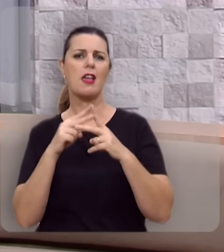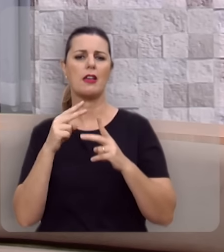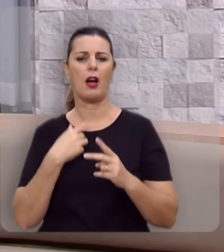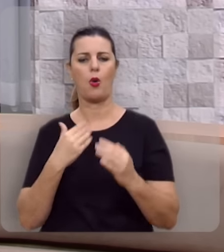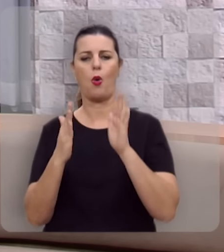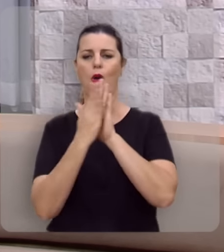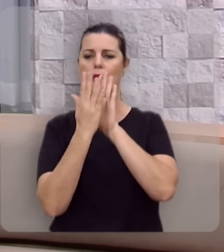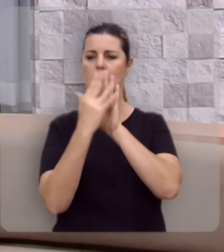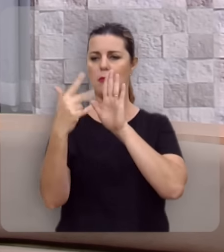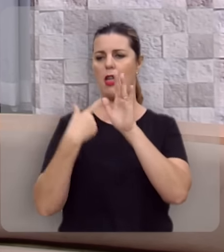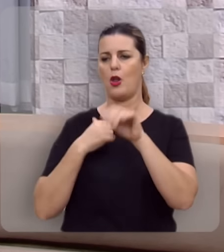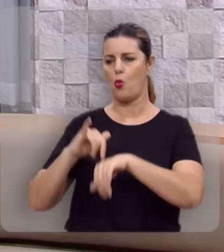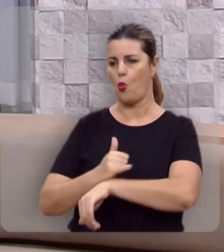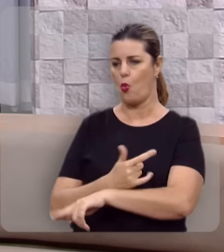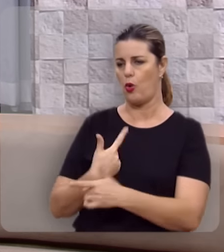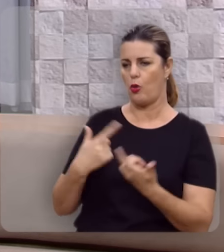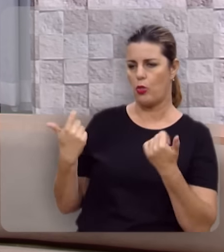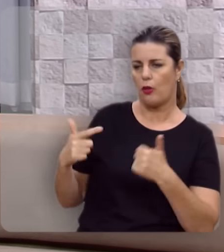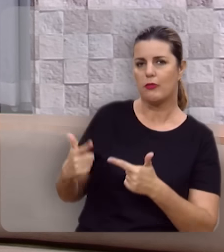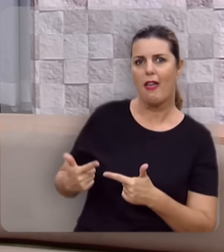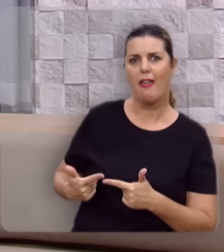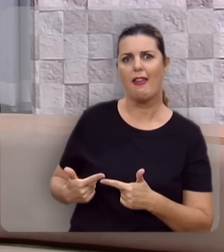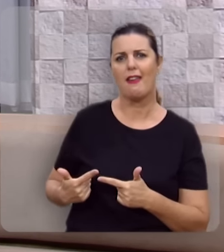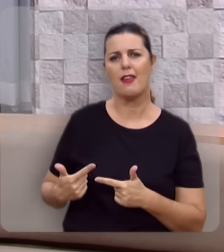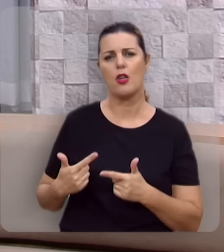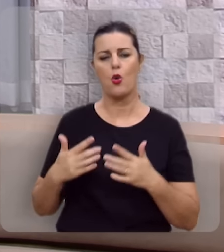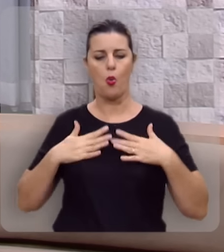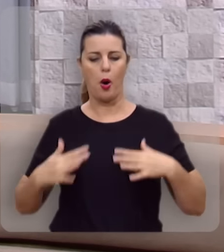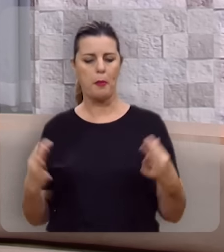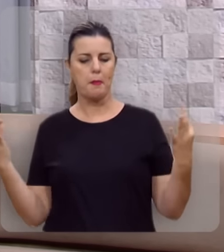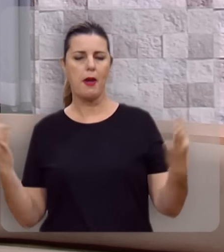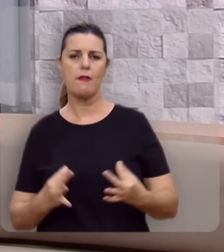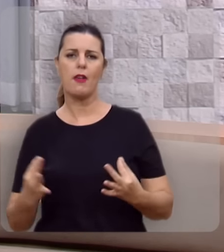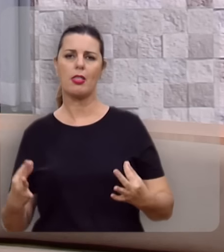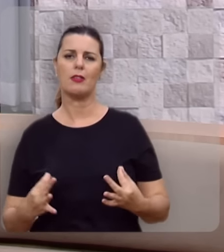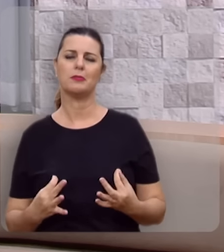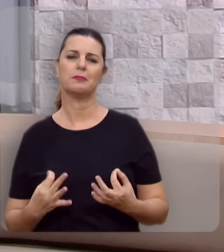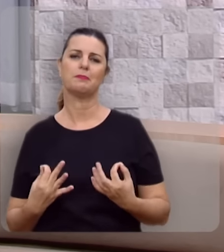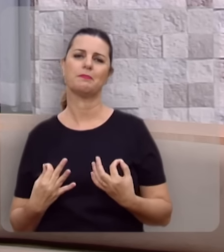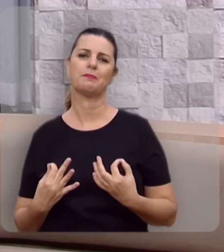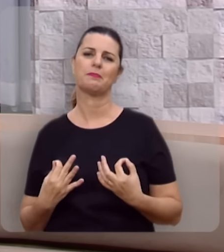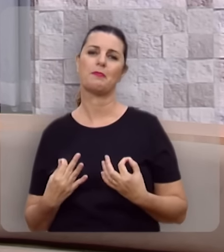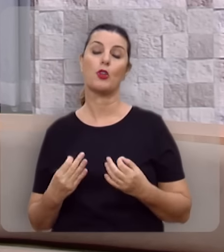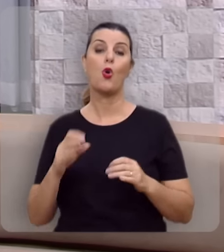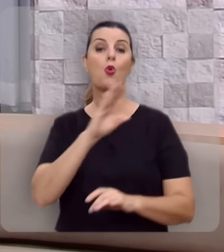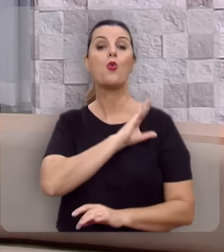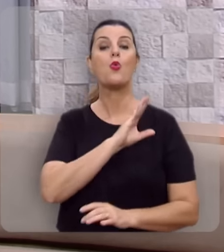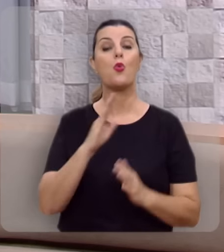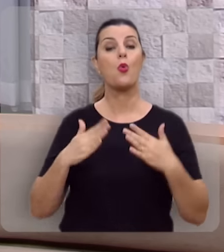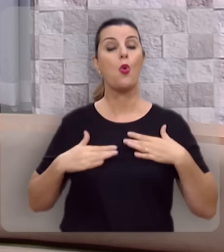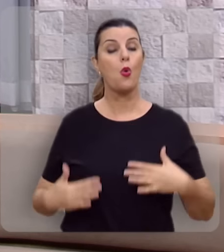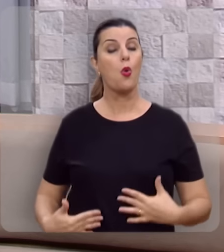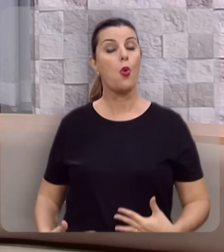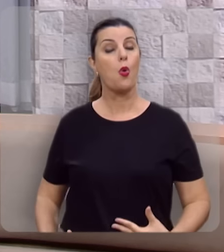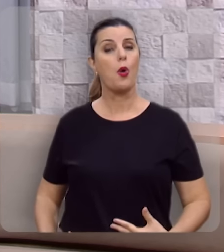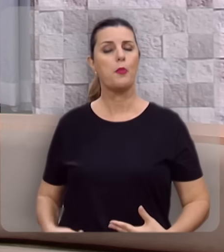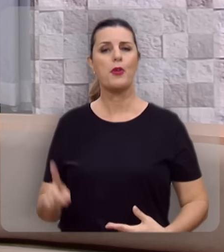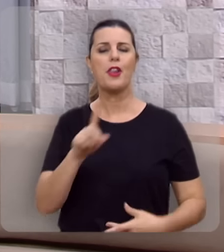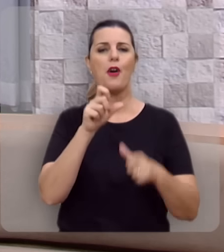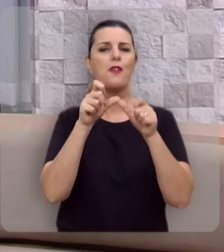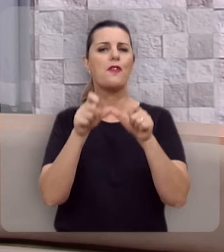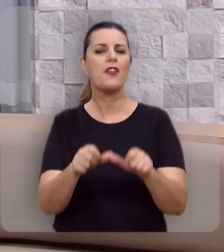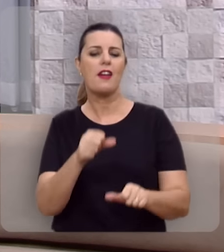briga nem com o espelho, nem com a balança. Um corpo perfeito. Um corpo que não